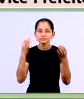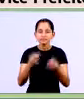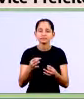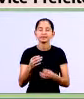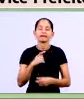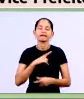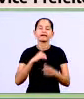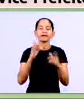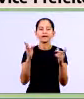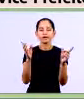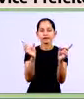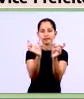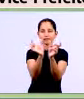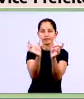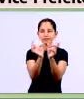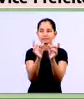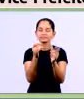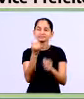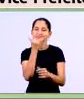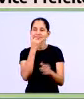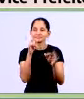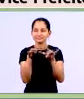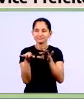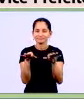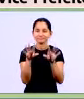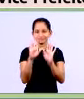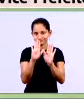N, aqui um erro de digitação.